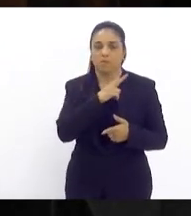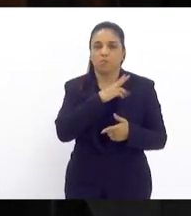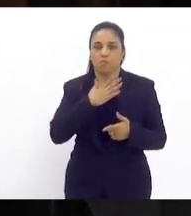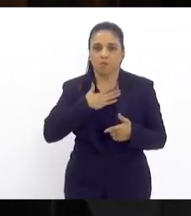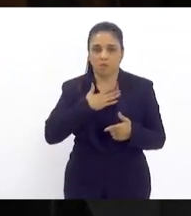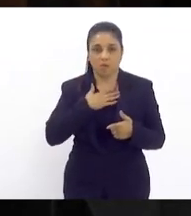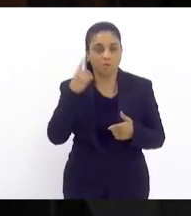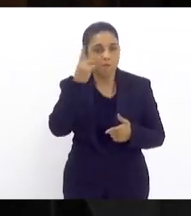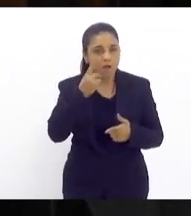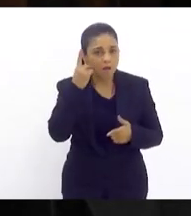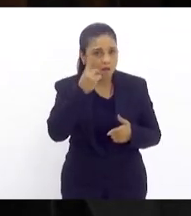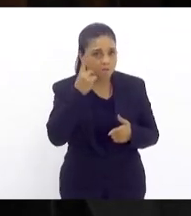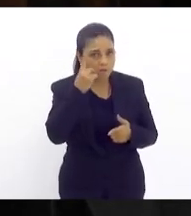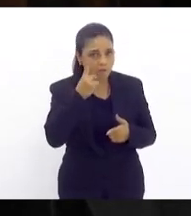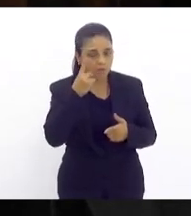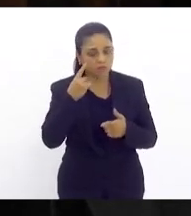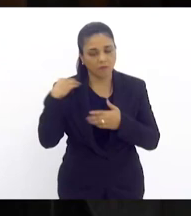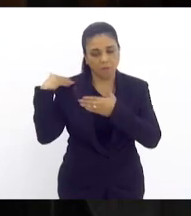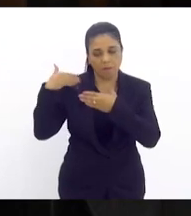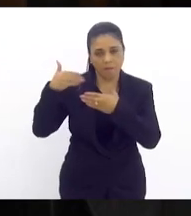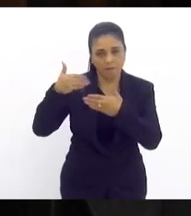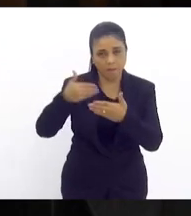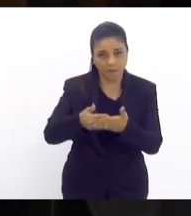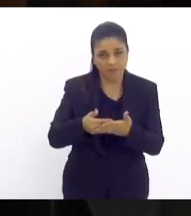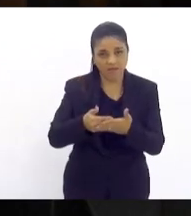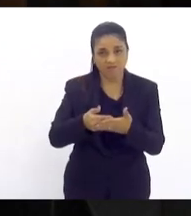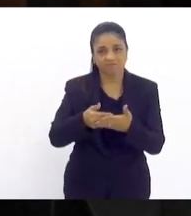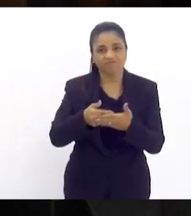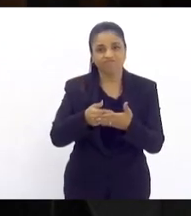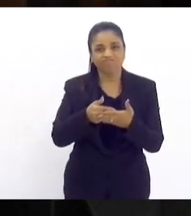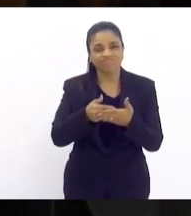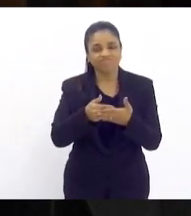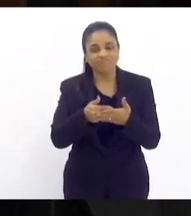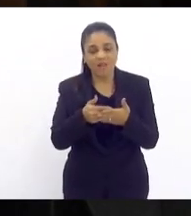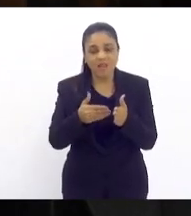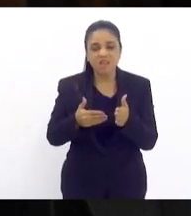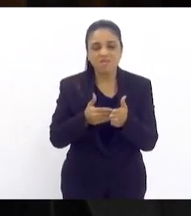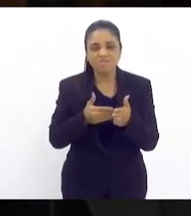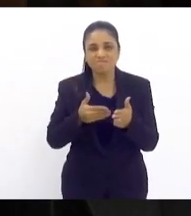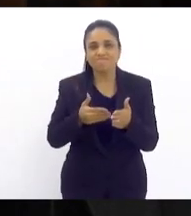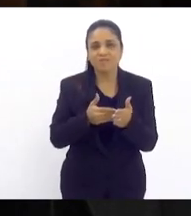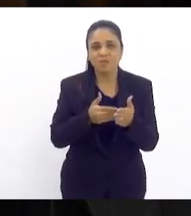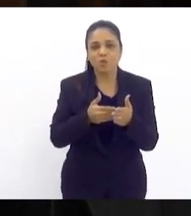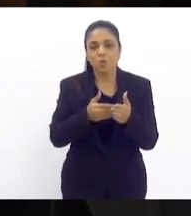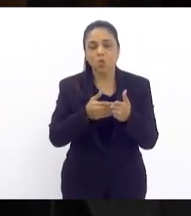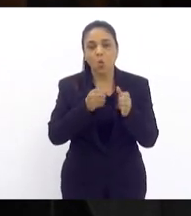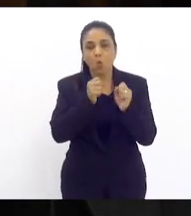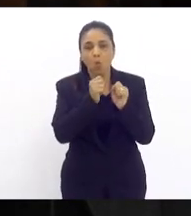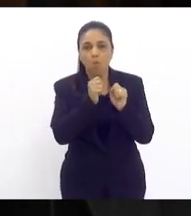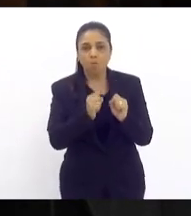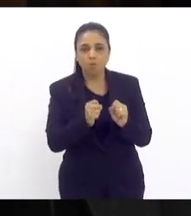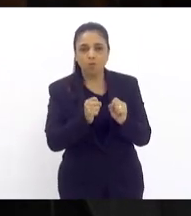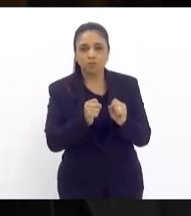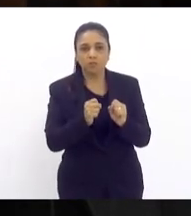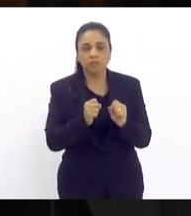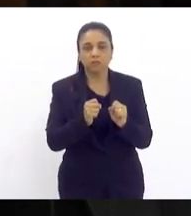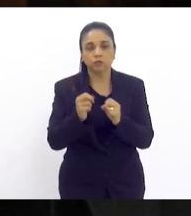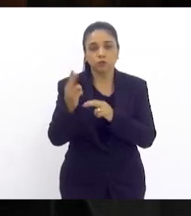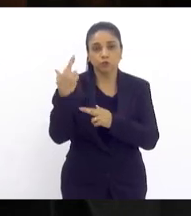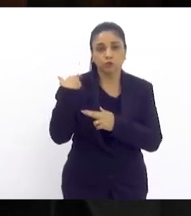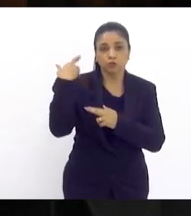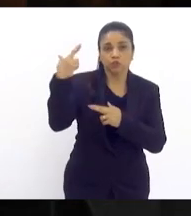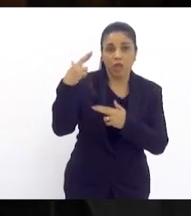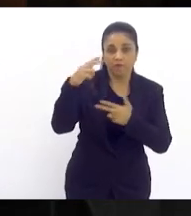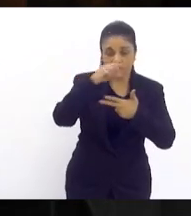Parlamento veio ao longo do tempo segurando ceifando limitando o poder discricionário do chefe do Poder Executivo